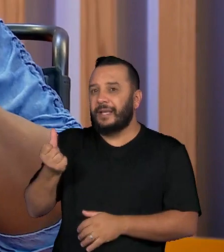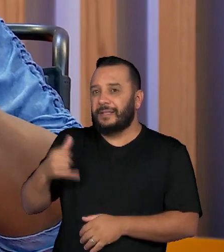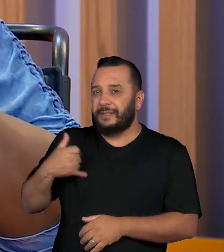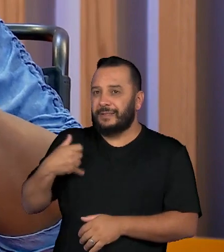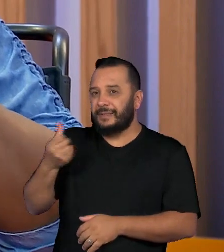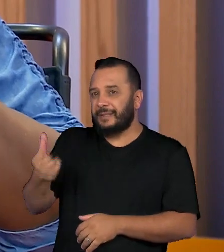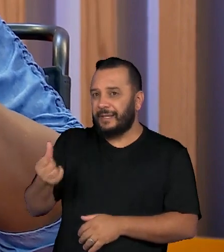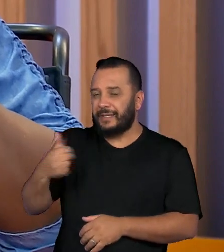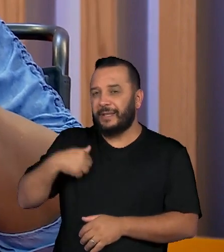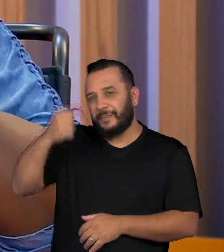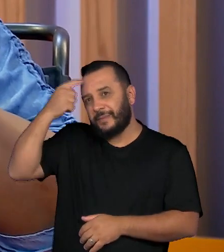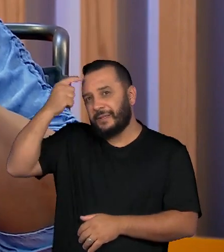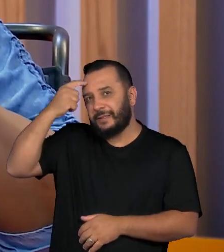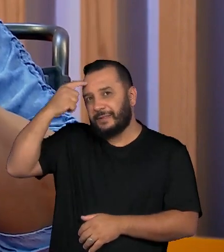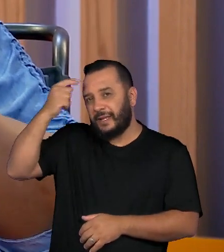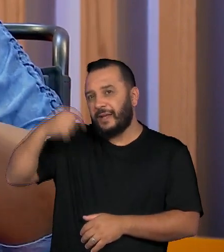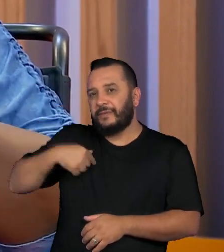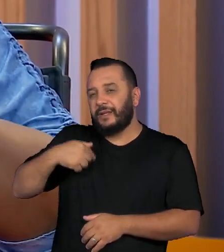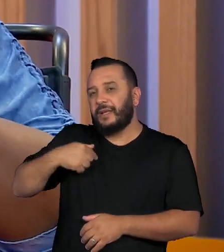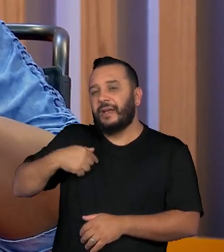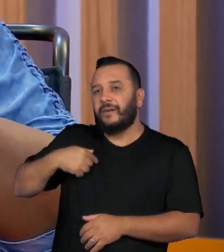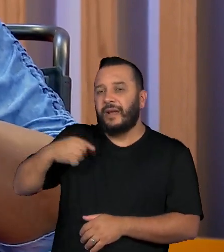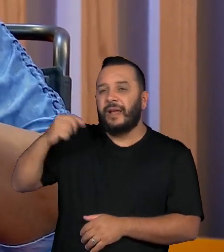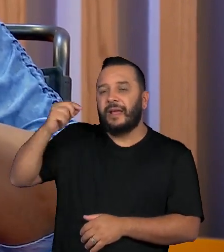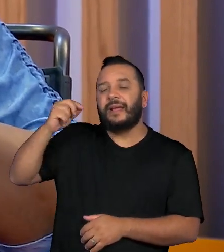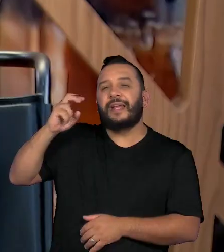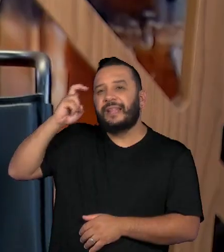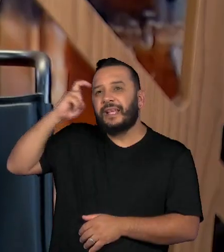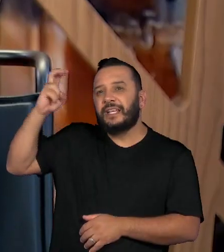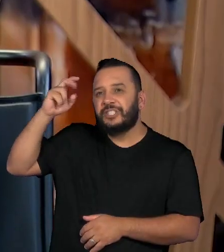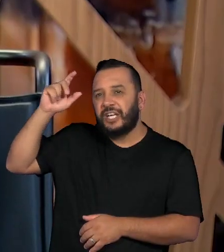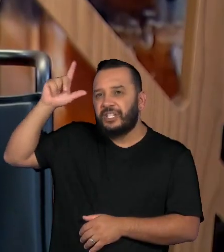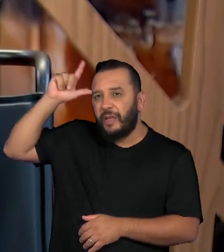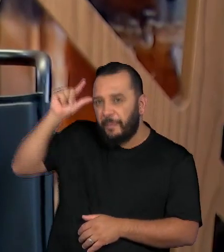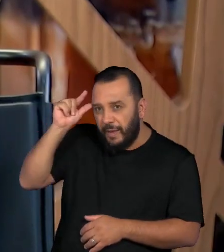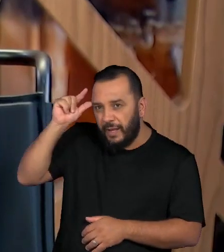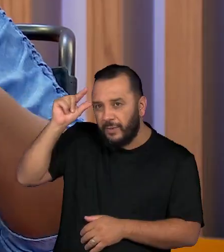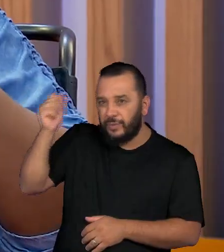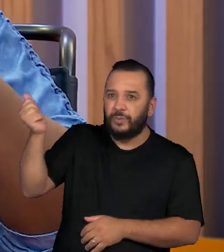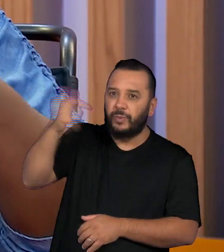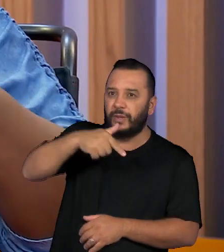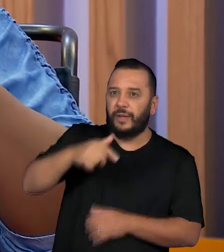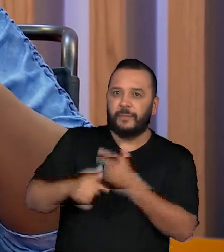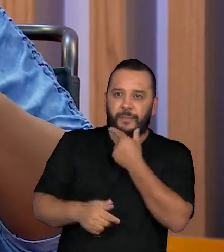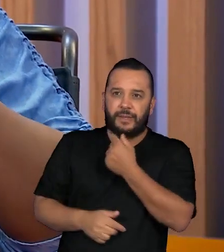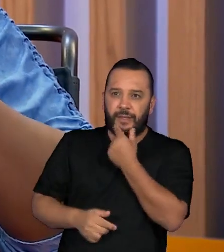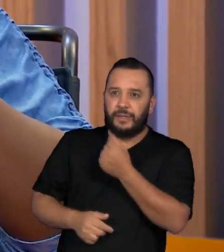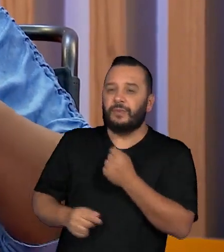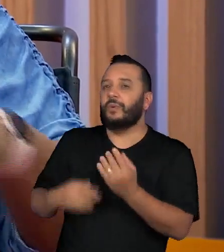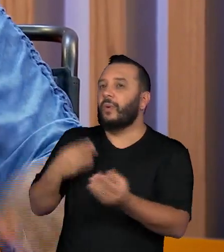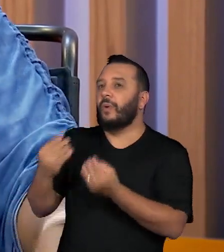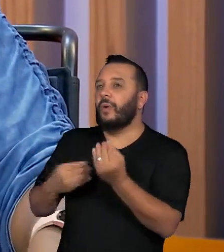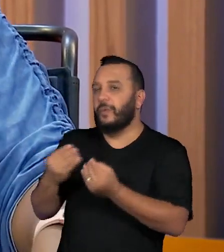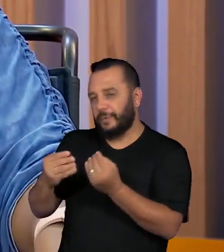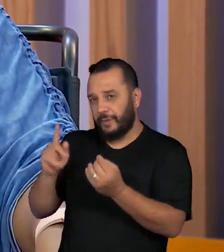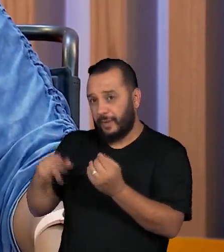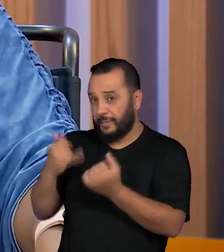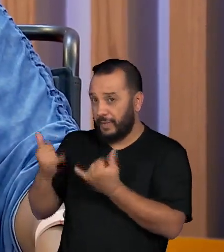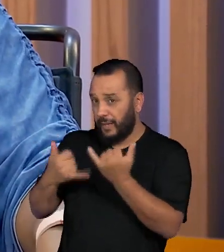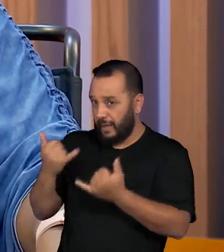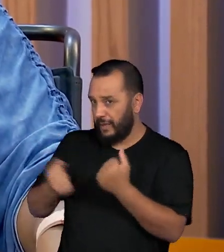já achavam que elas eram menos inteligentes que meninos. E isso foi feito através de brincadeiras, para a gente